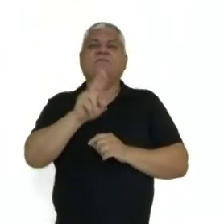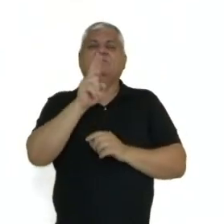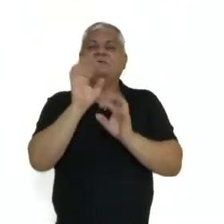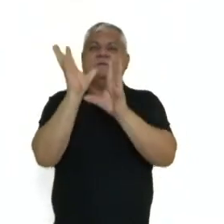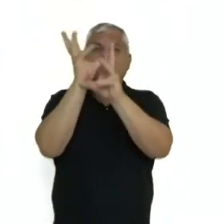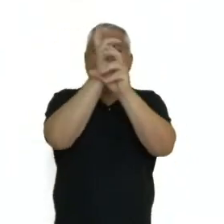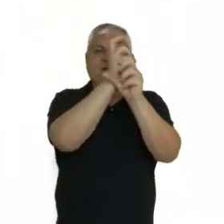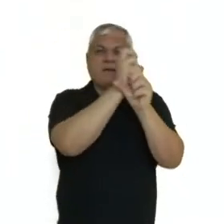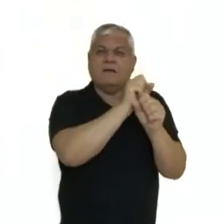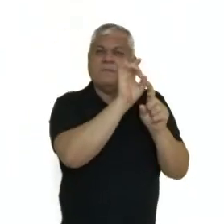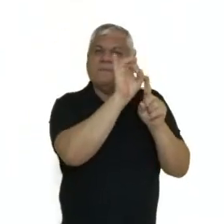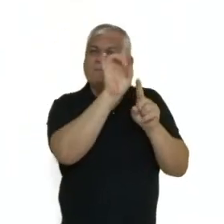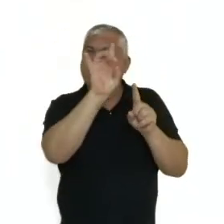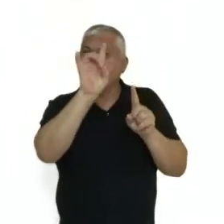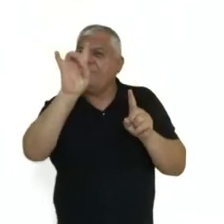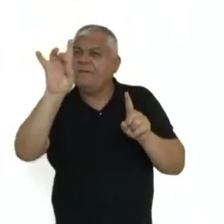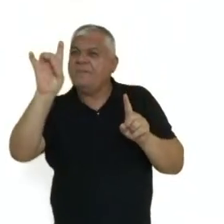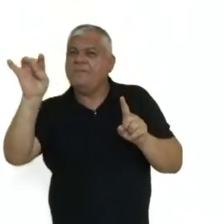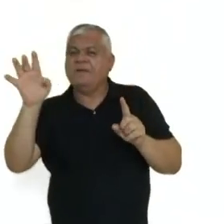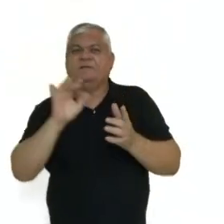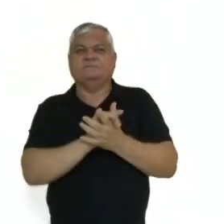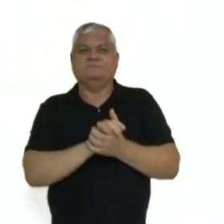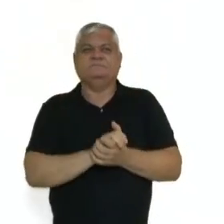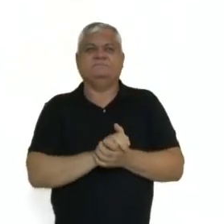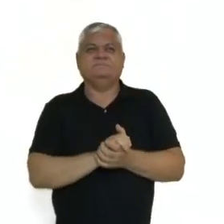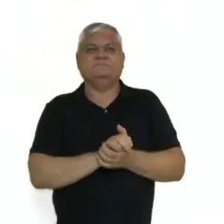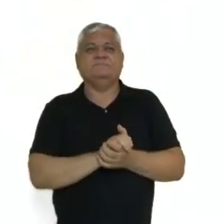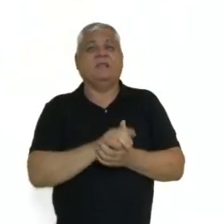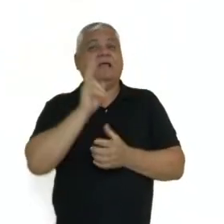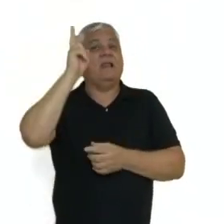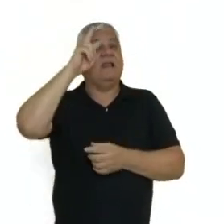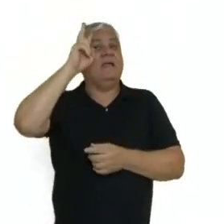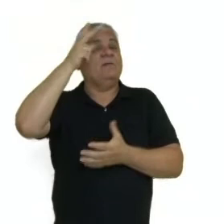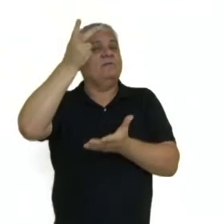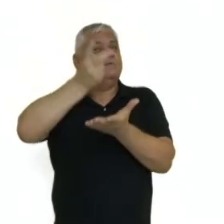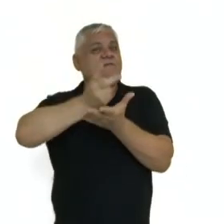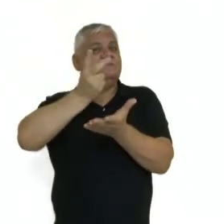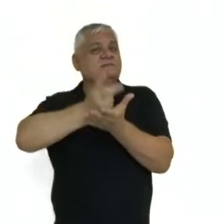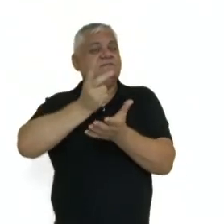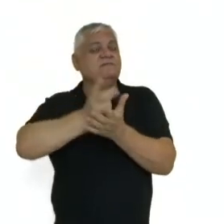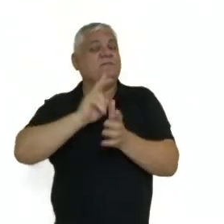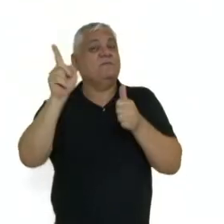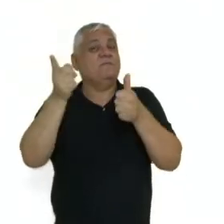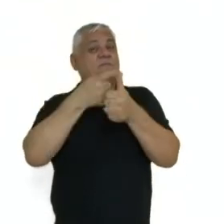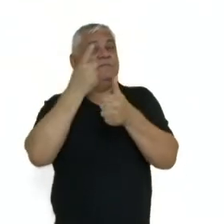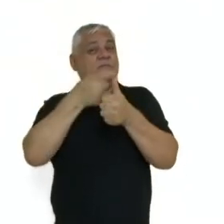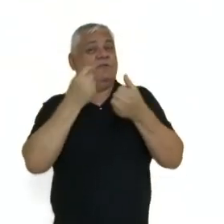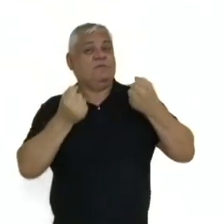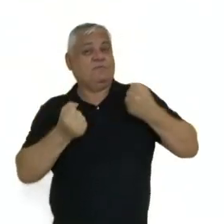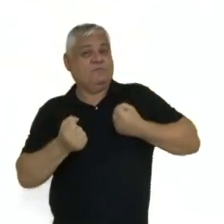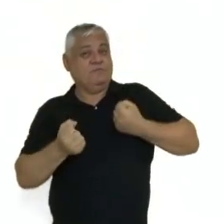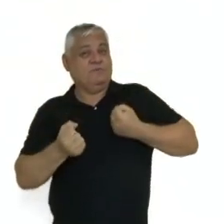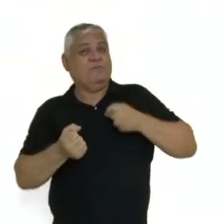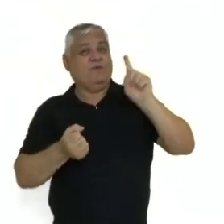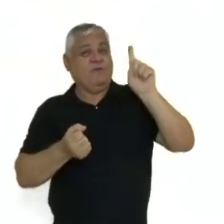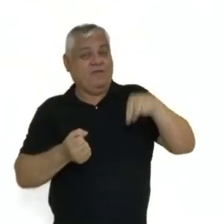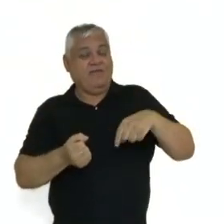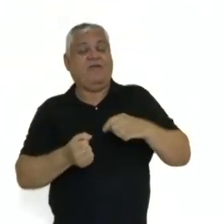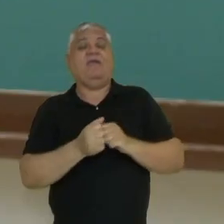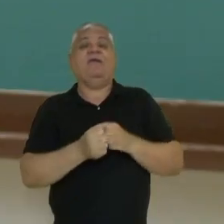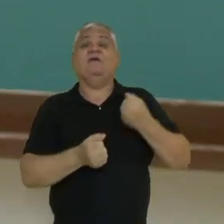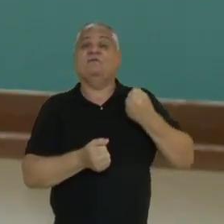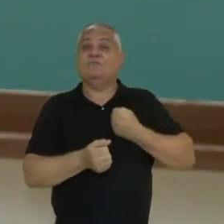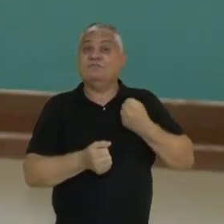eu vou calculando as potências passo a passa lembrando sempre que o meu primeiro termo é o número